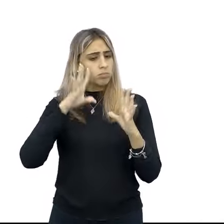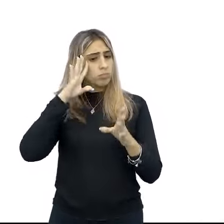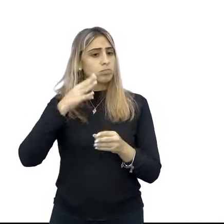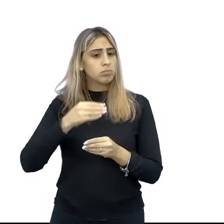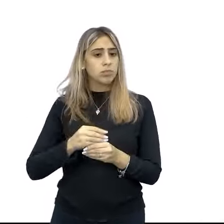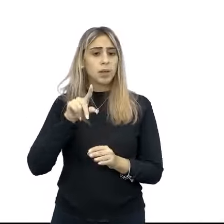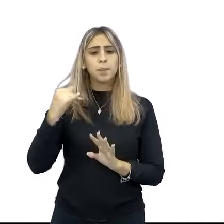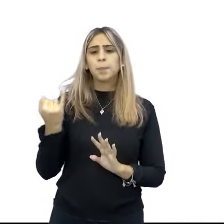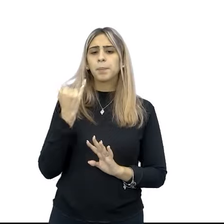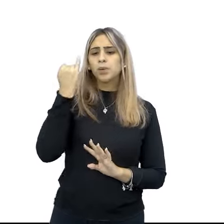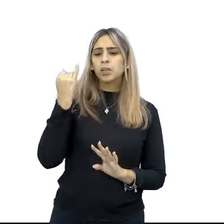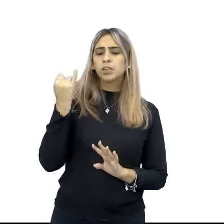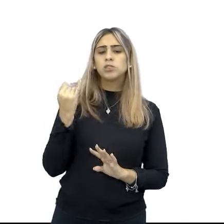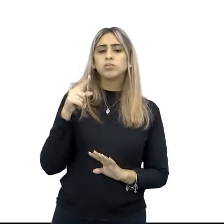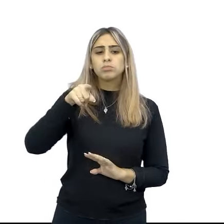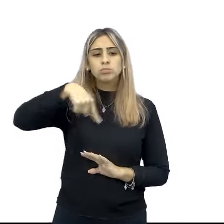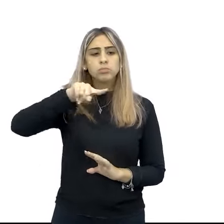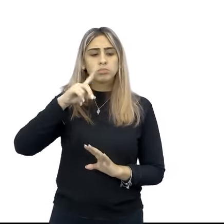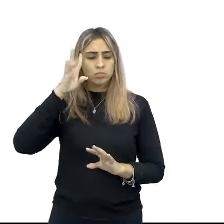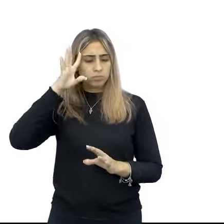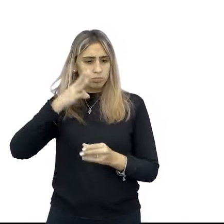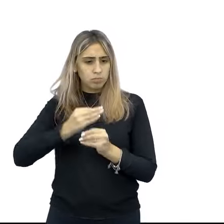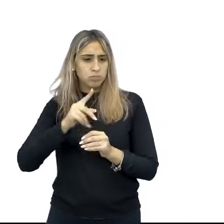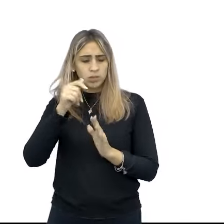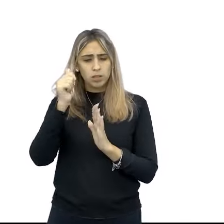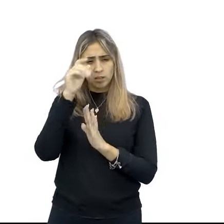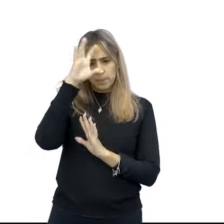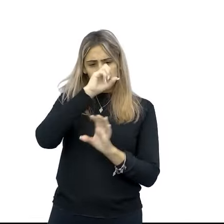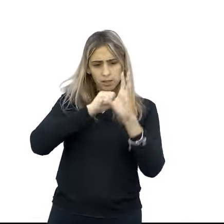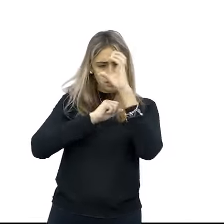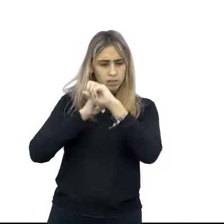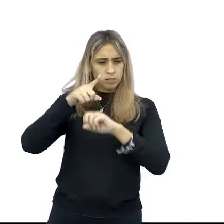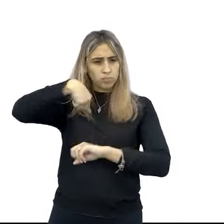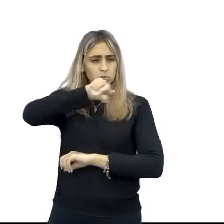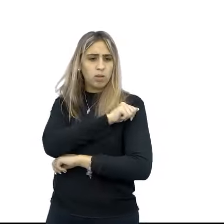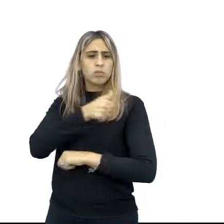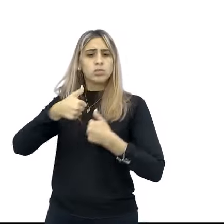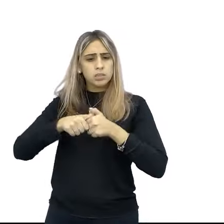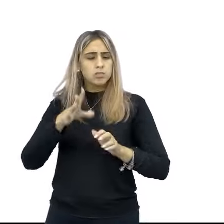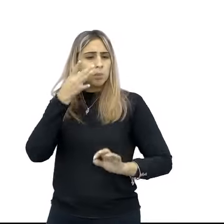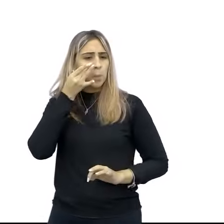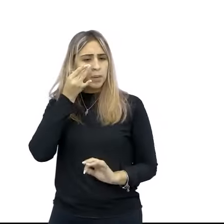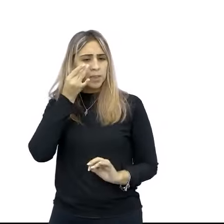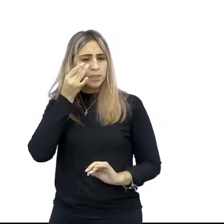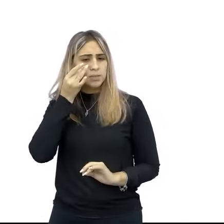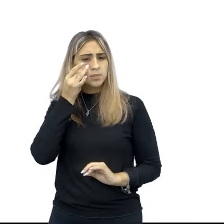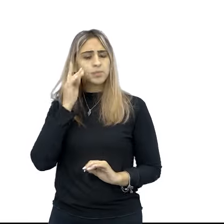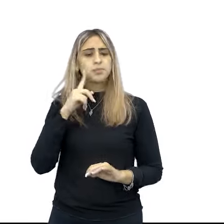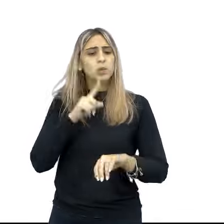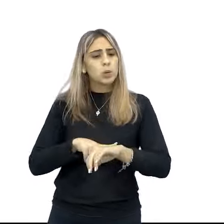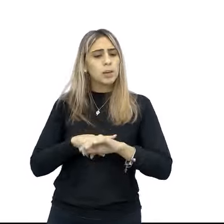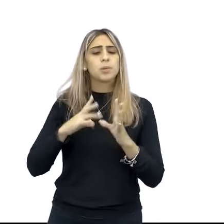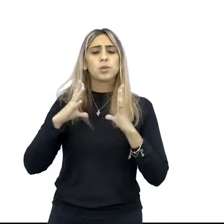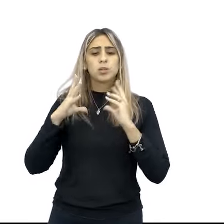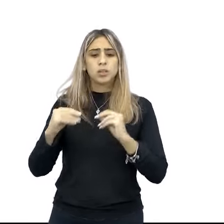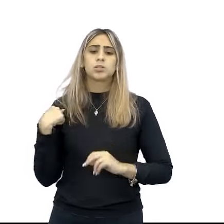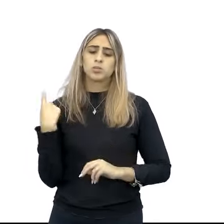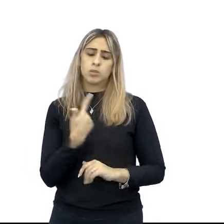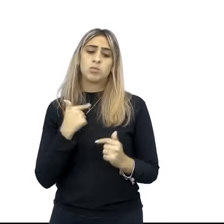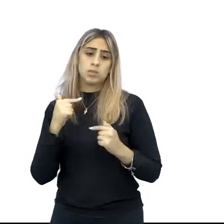é importante que esse diagnóstico da aprendizagem dos estudantes esteja presente o tempo todo, né, no